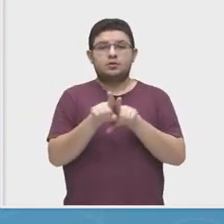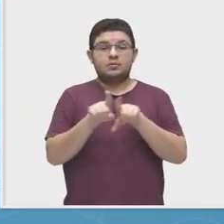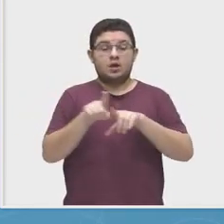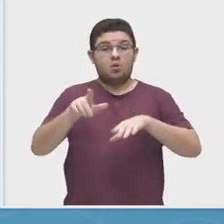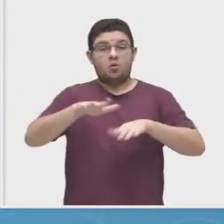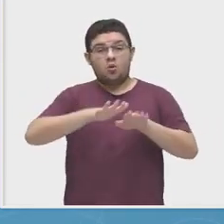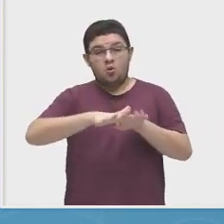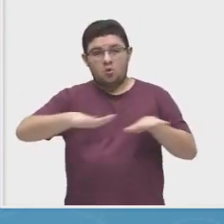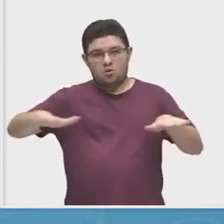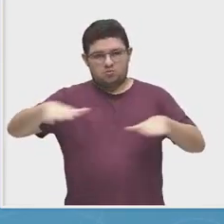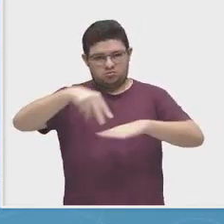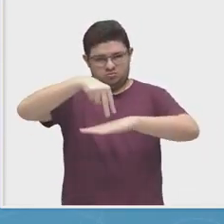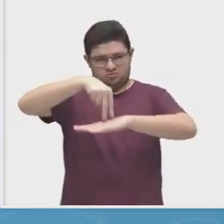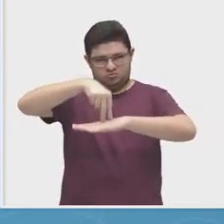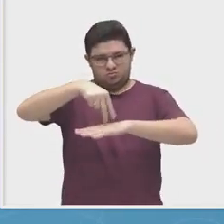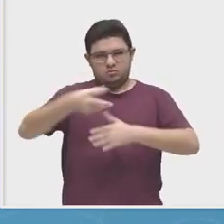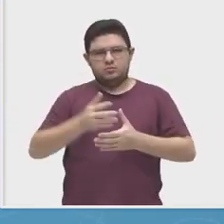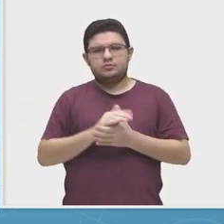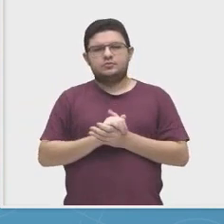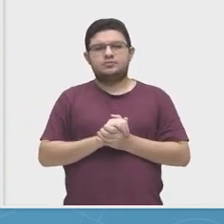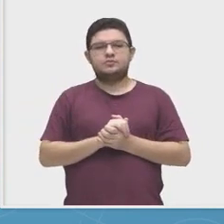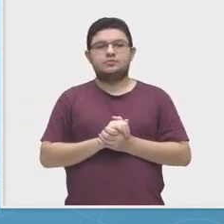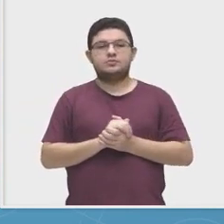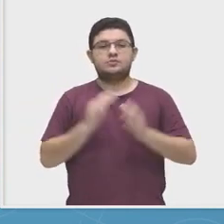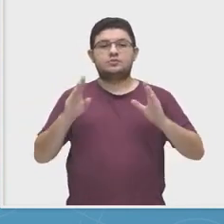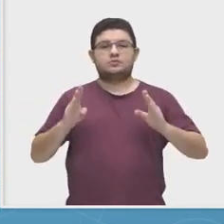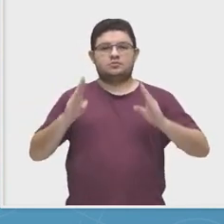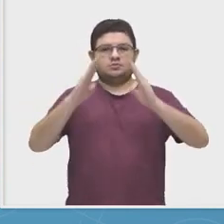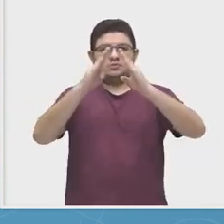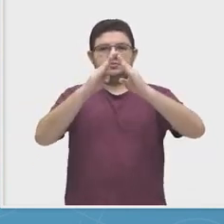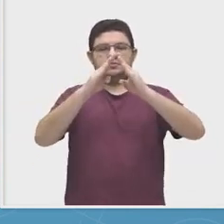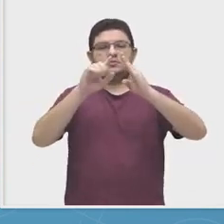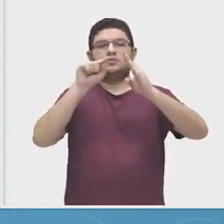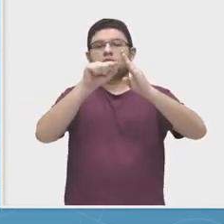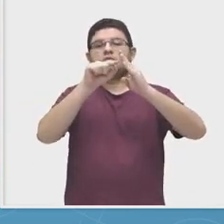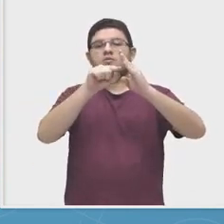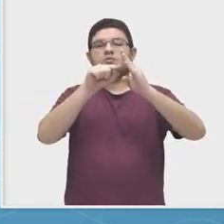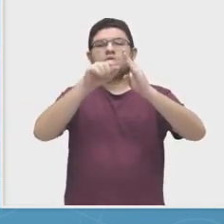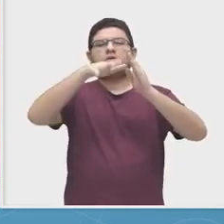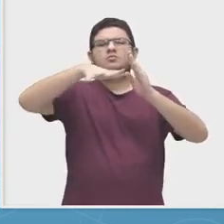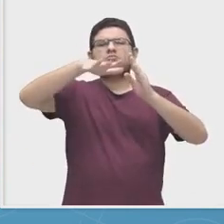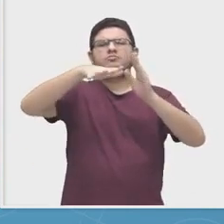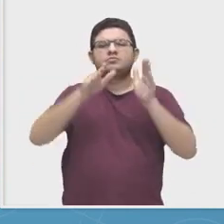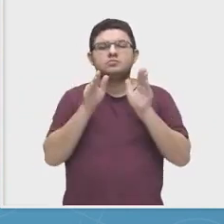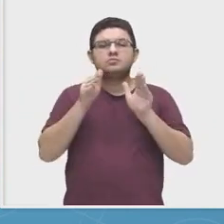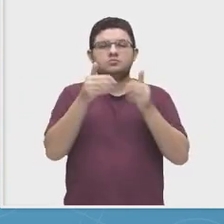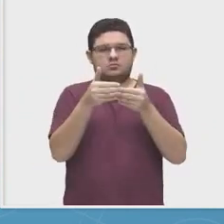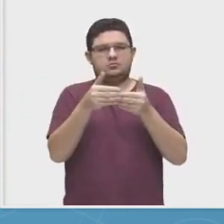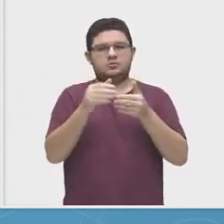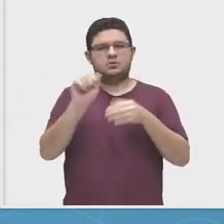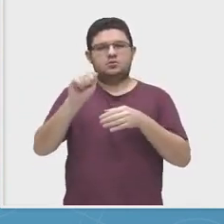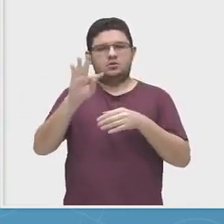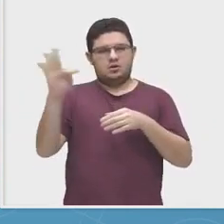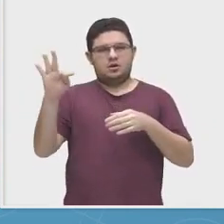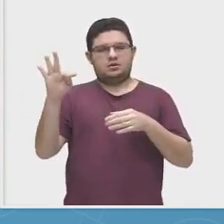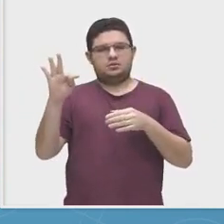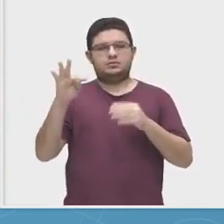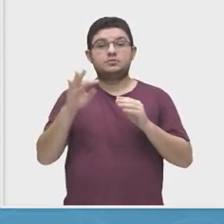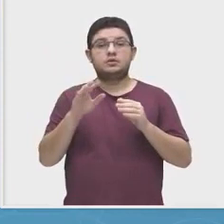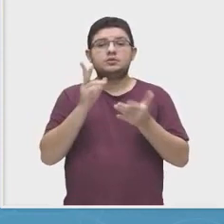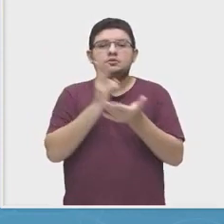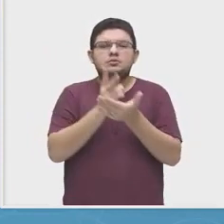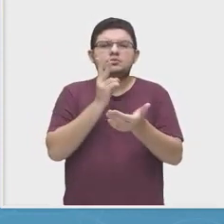superfície. Já aqui na ponta, eu vou utilizar o at, porque é um local bem específico, tá? Pense sempre